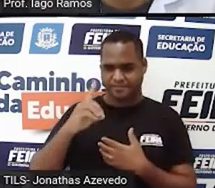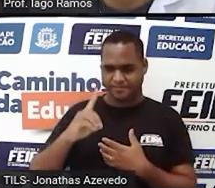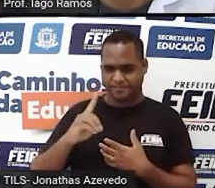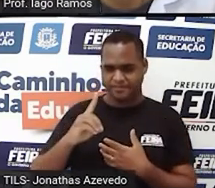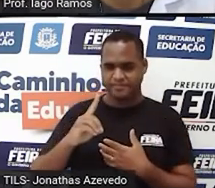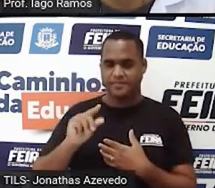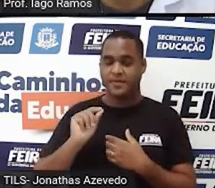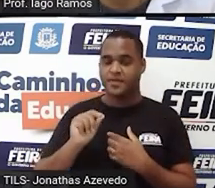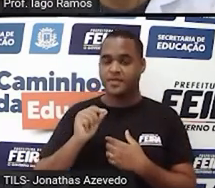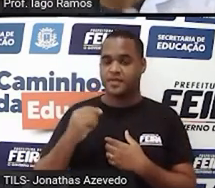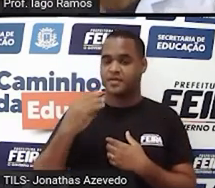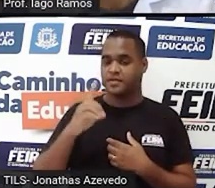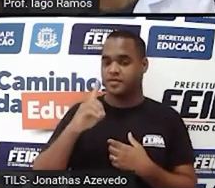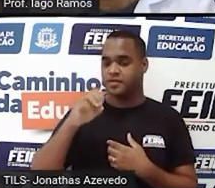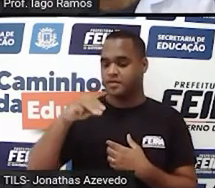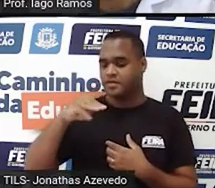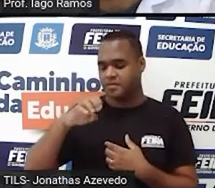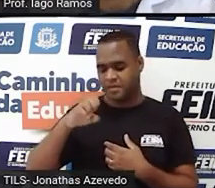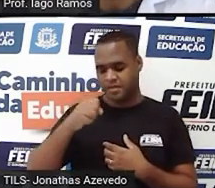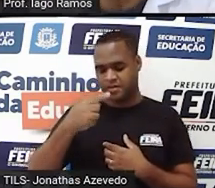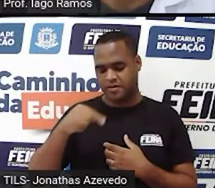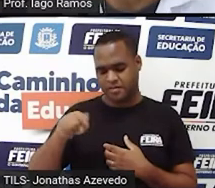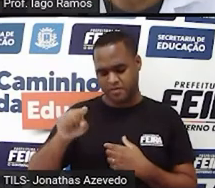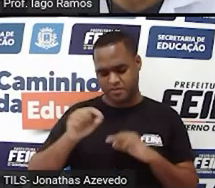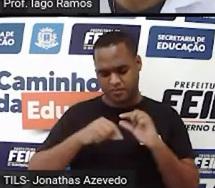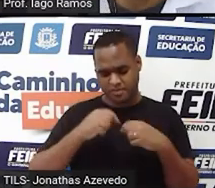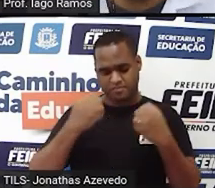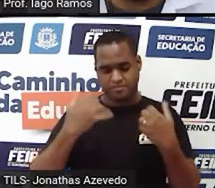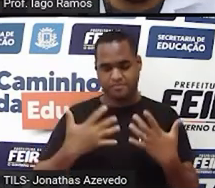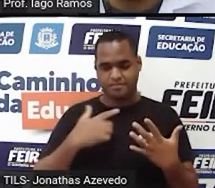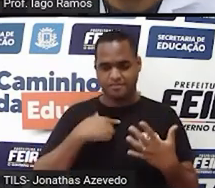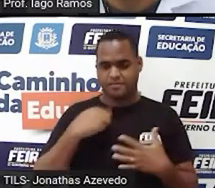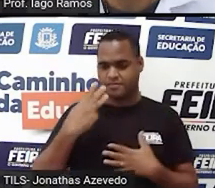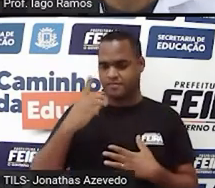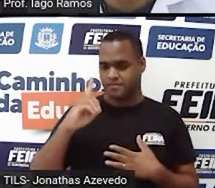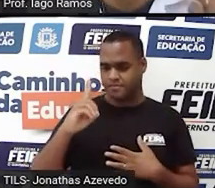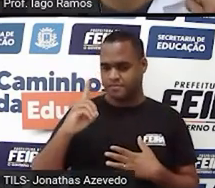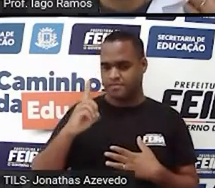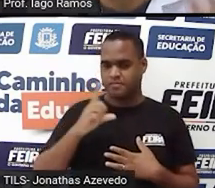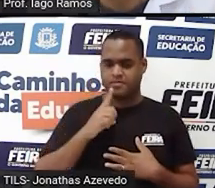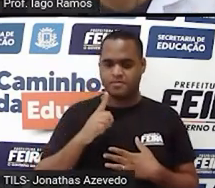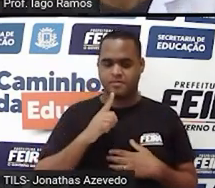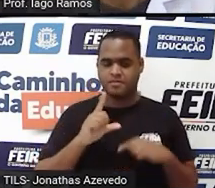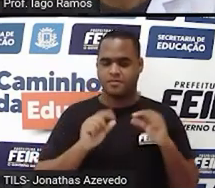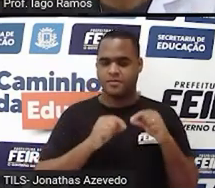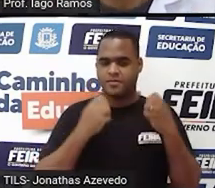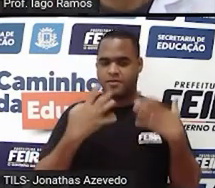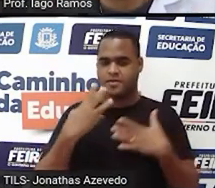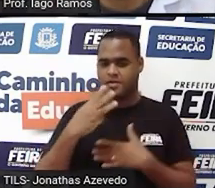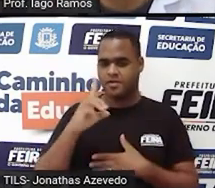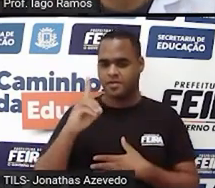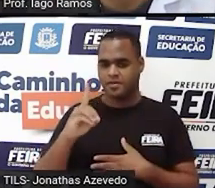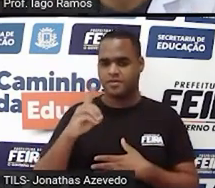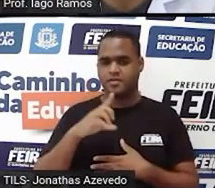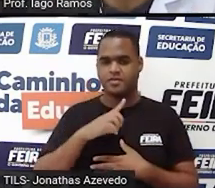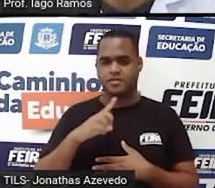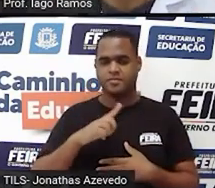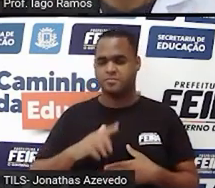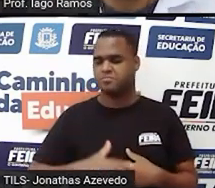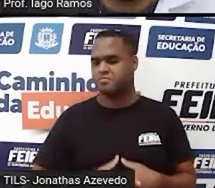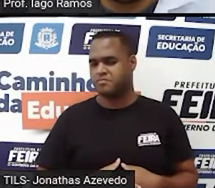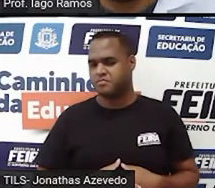Dimensional vende dimensões Então tridimensional significa três dimensões